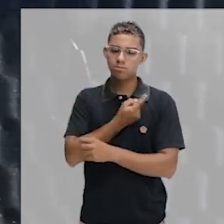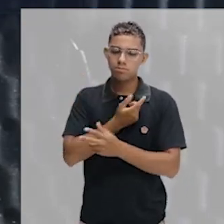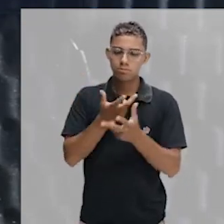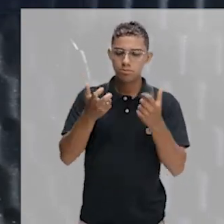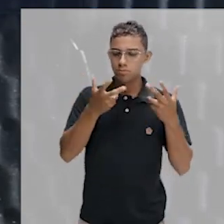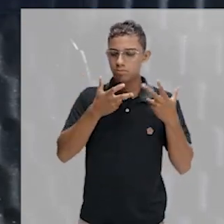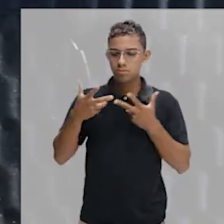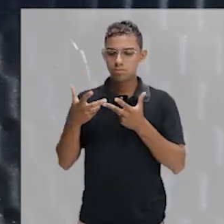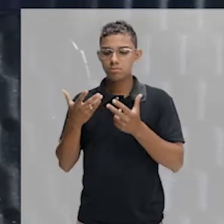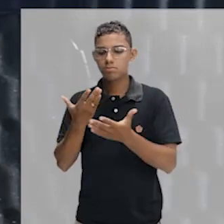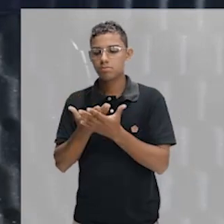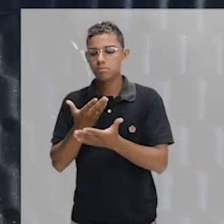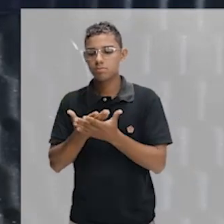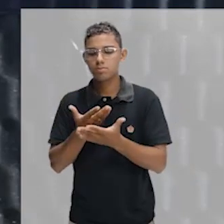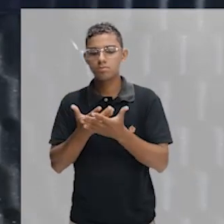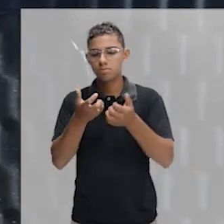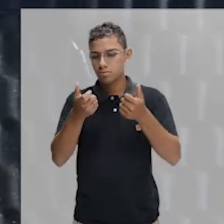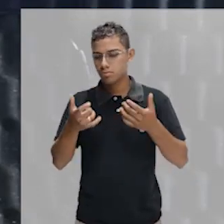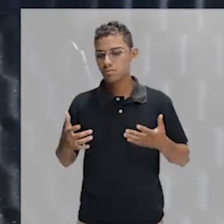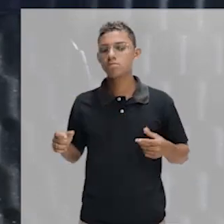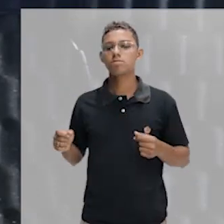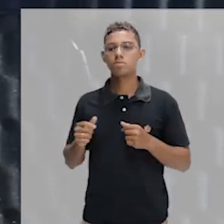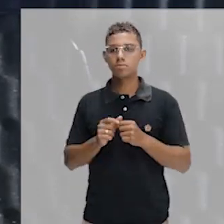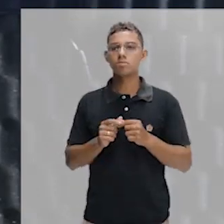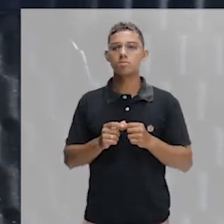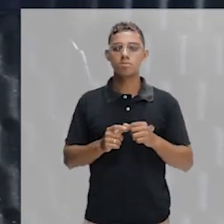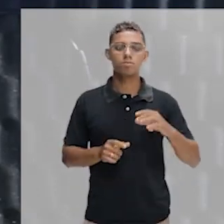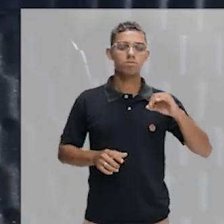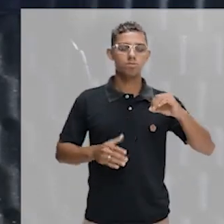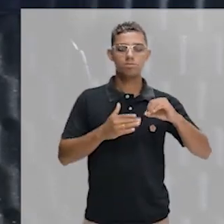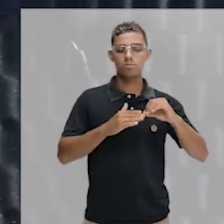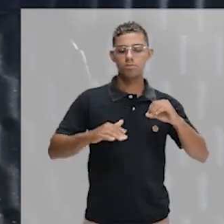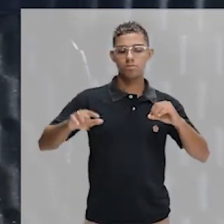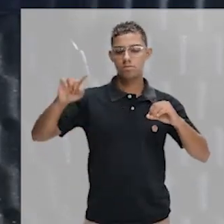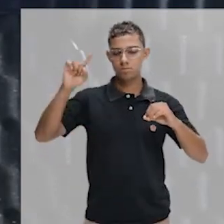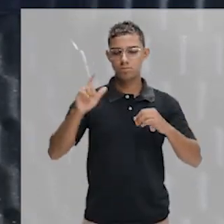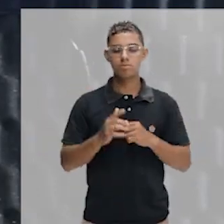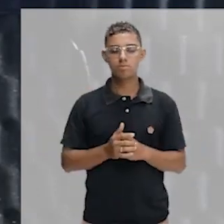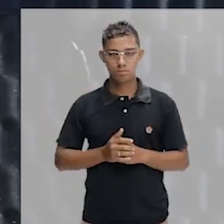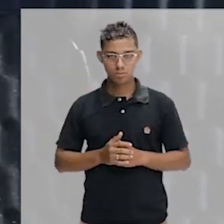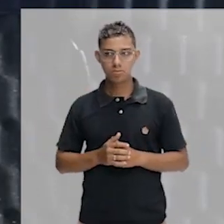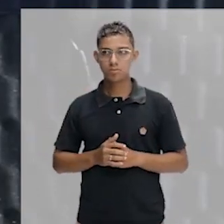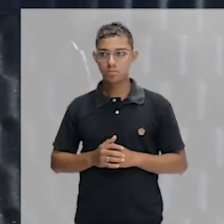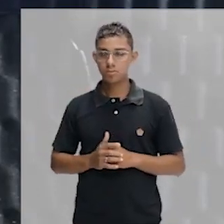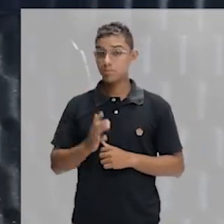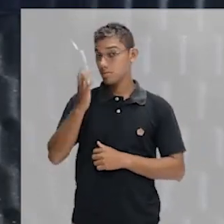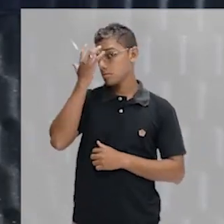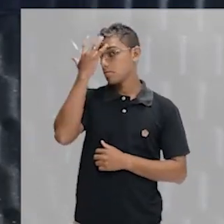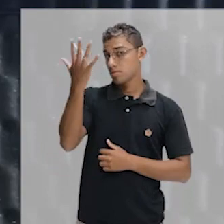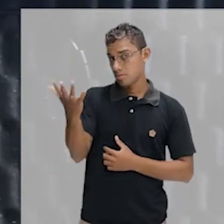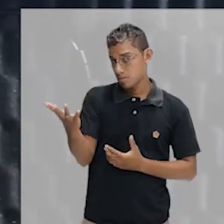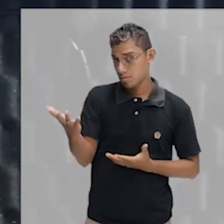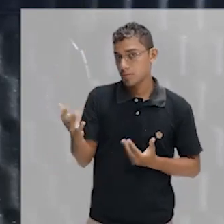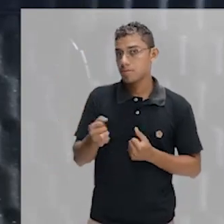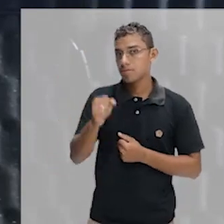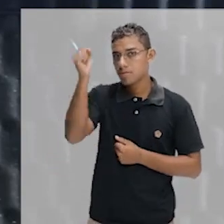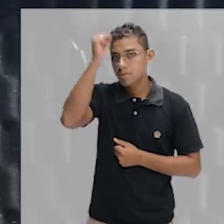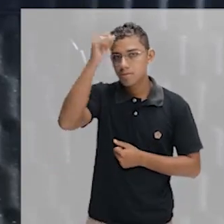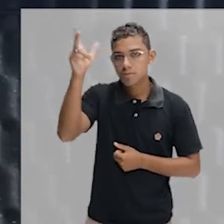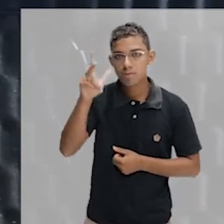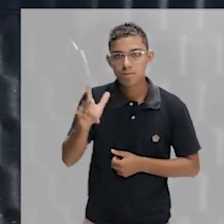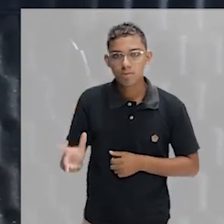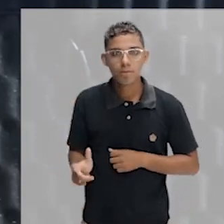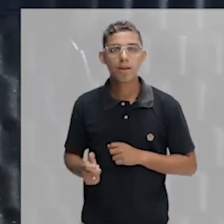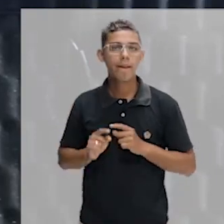exemplo anterior que nós acabamos de ver que ia sim cruzar o ponto 01 Tá bom então tranquilo gráfico